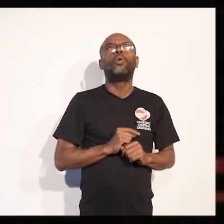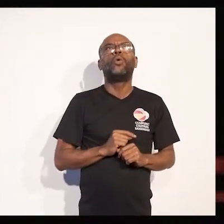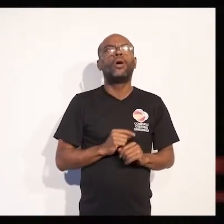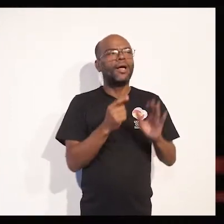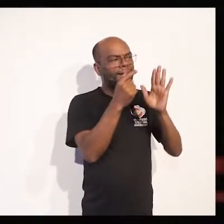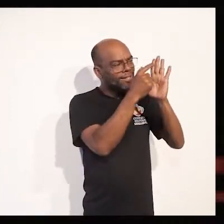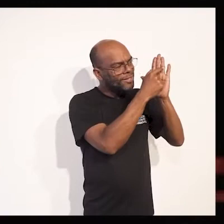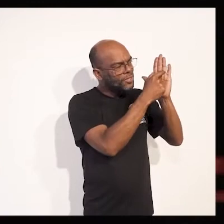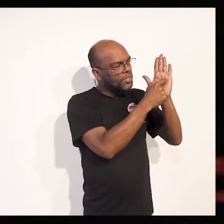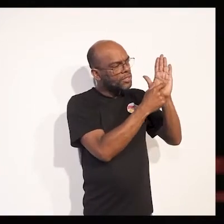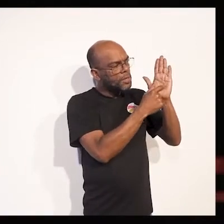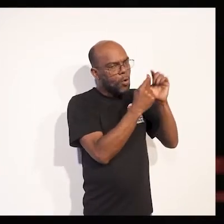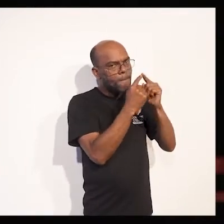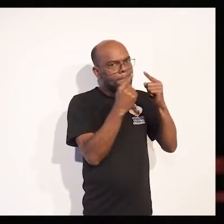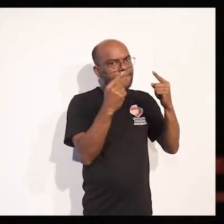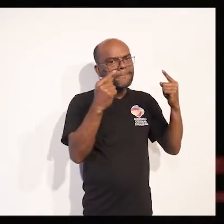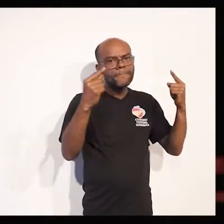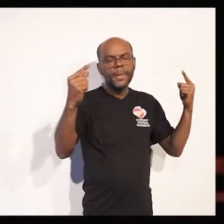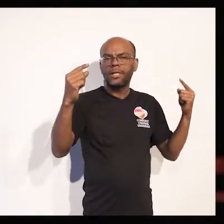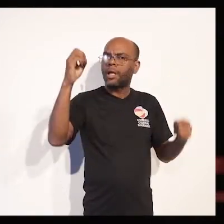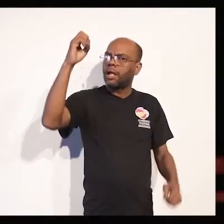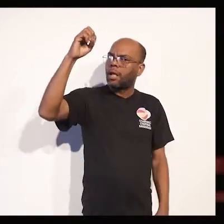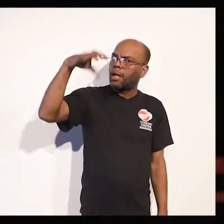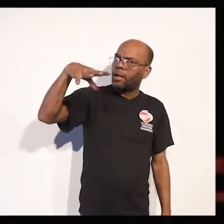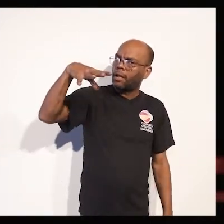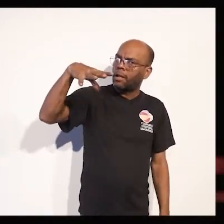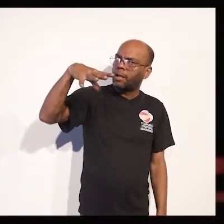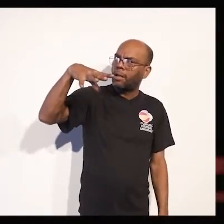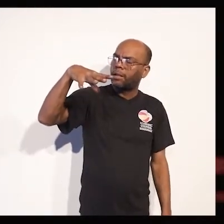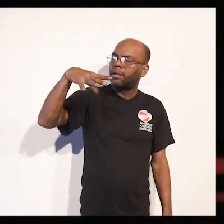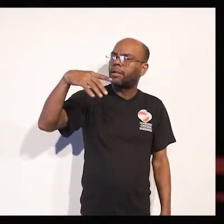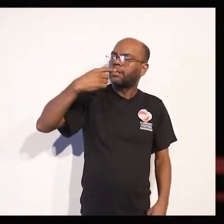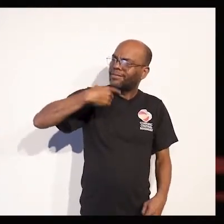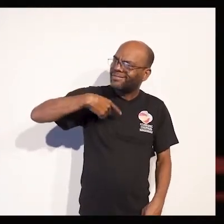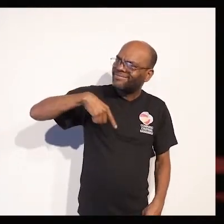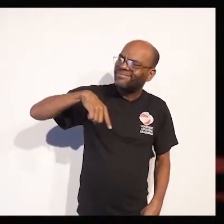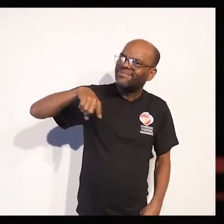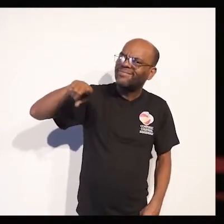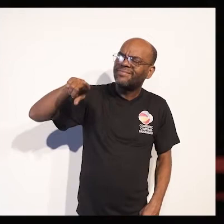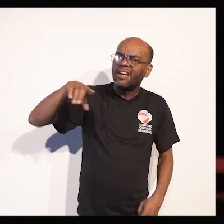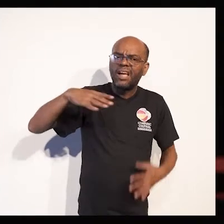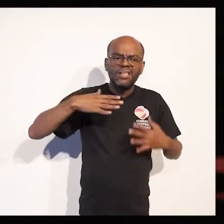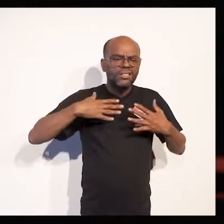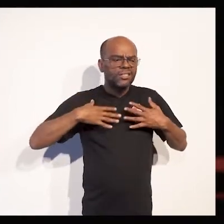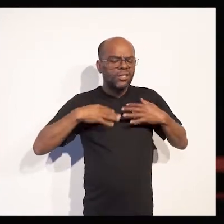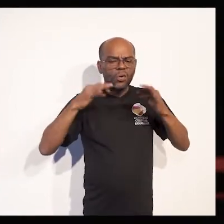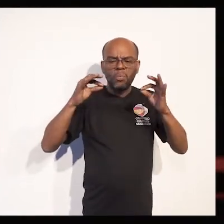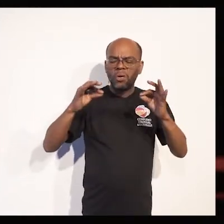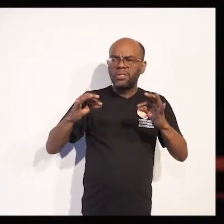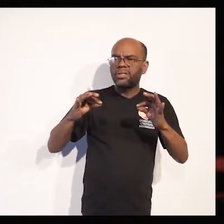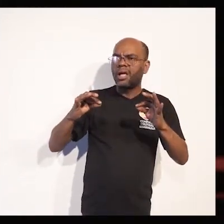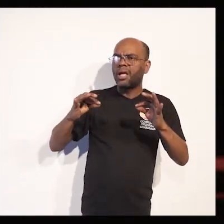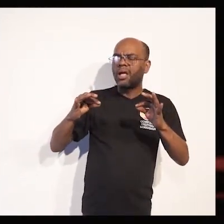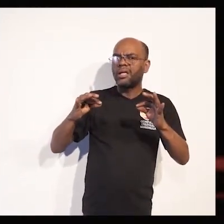representa um comprimento de onda de luz que vai se comportar de uma cor diferente.